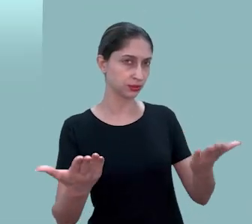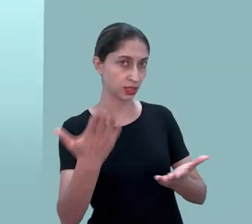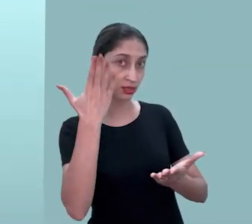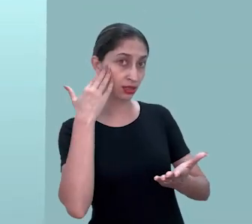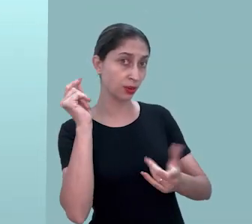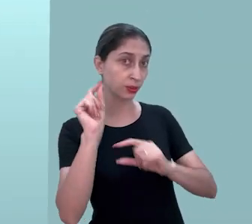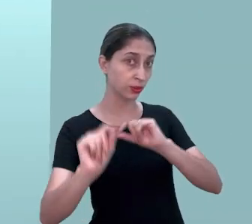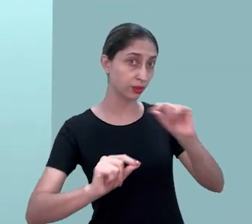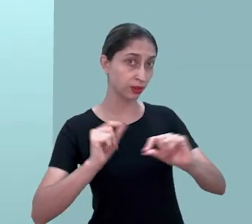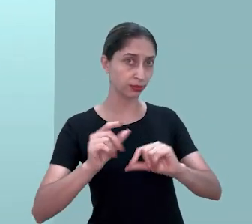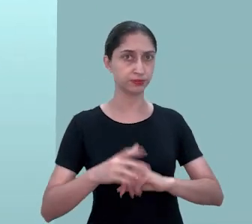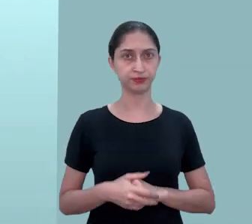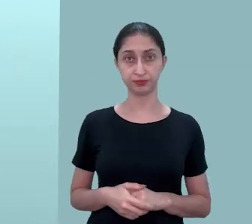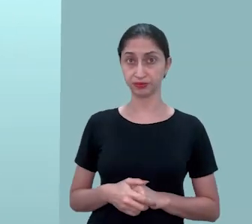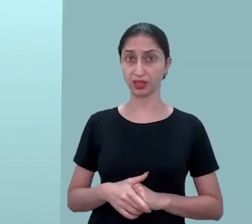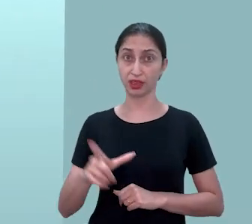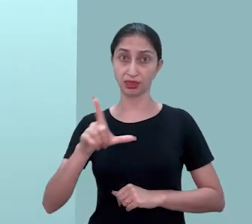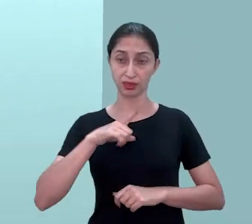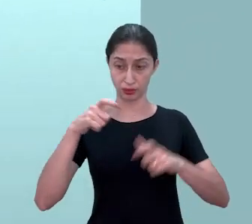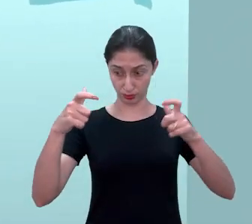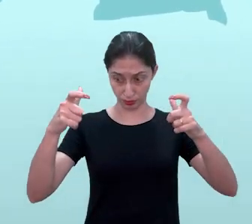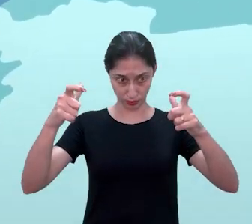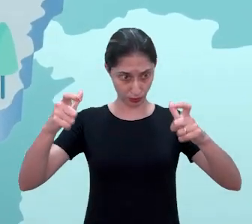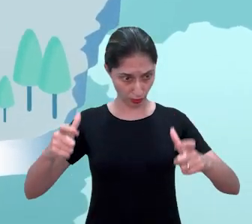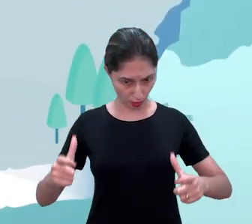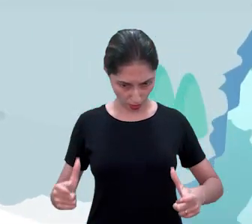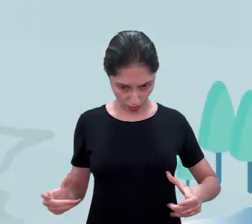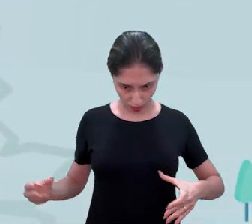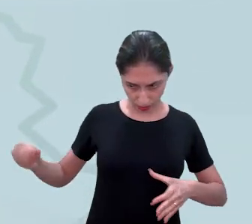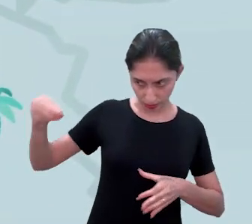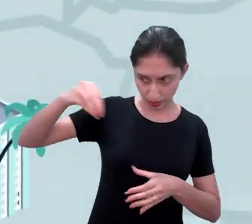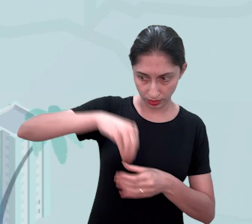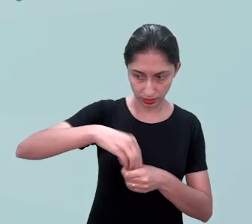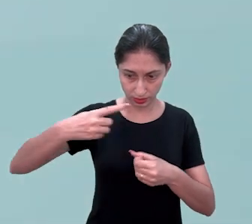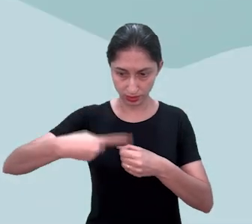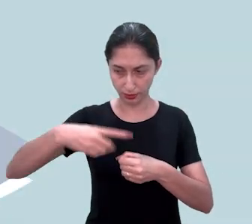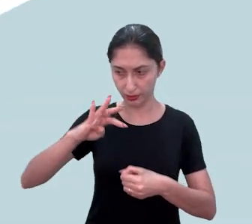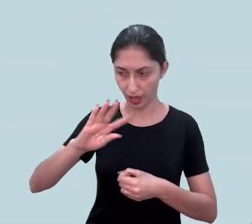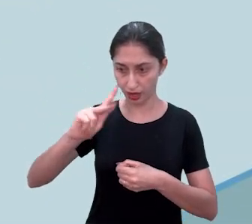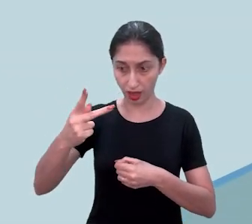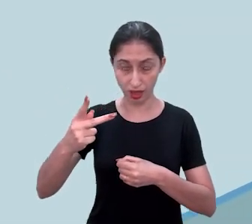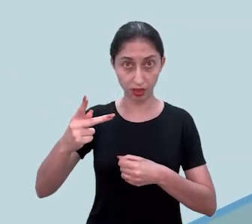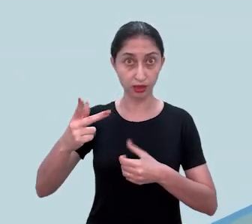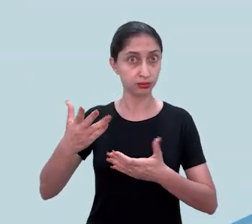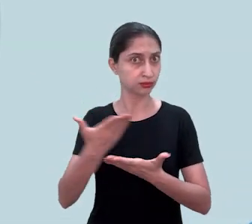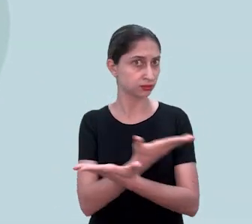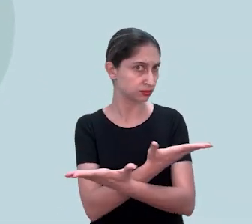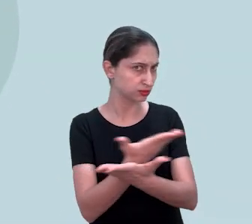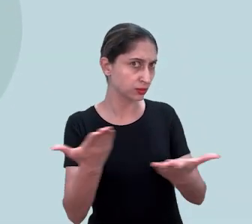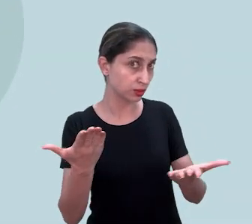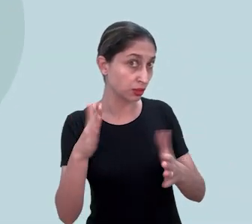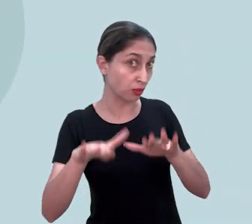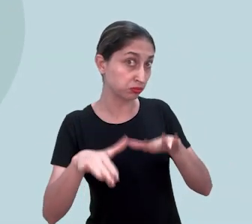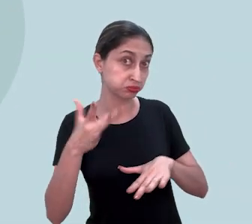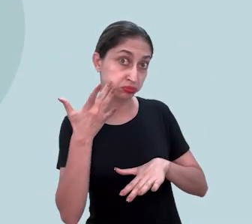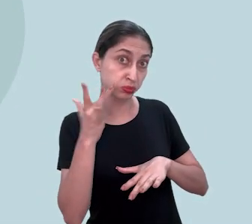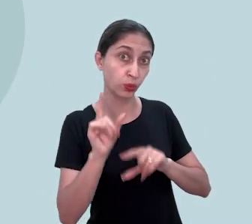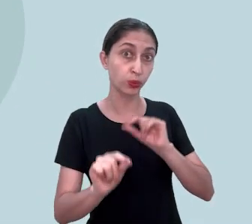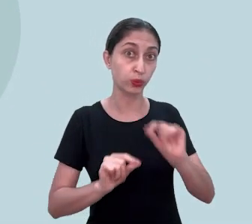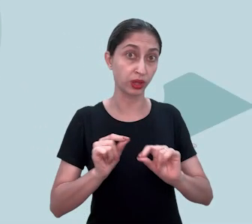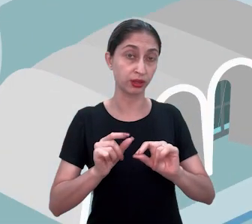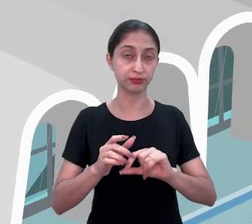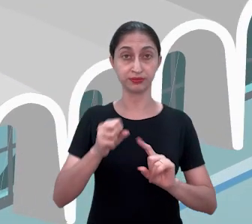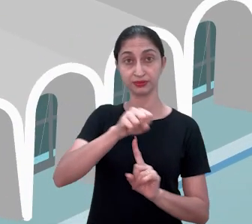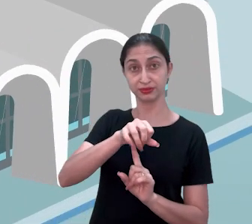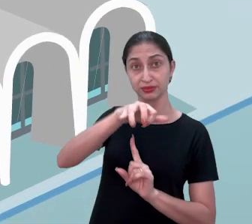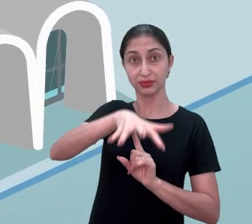Você já sabe que o UniBH é uma cidade dentro de Belo Horizonte. Mas o que você talvez não saiba é que nosso programa de